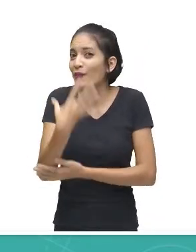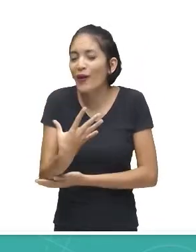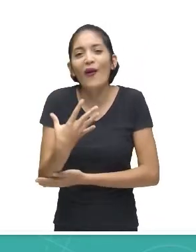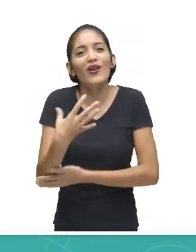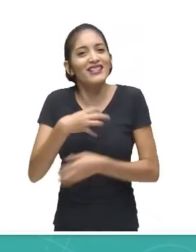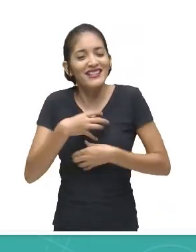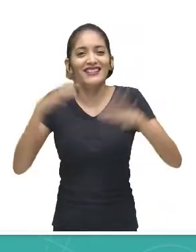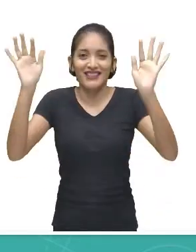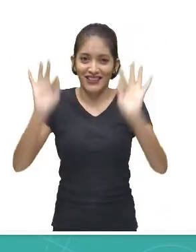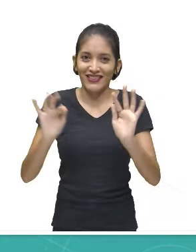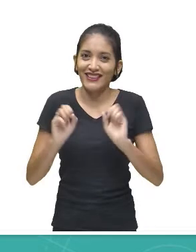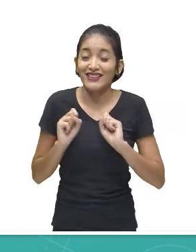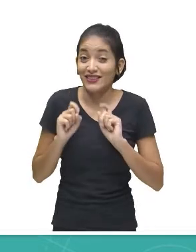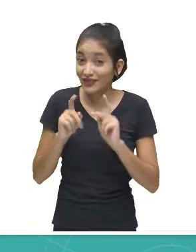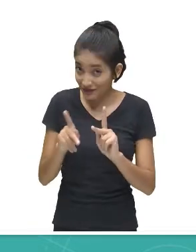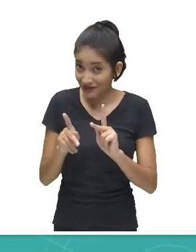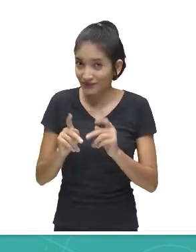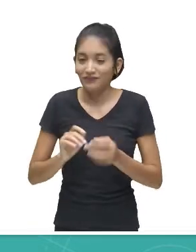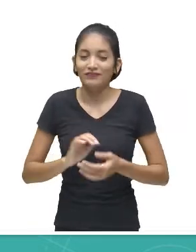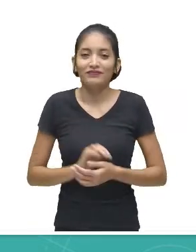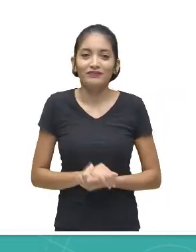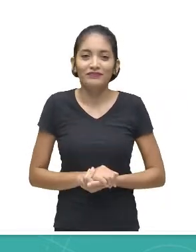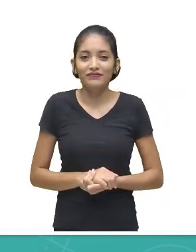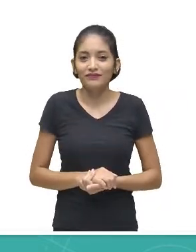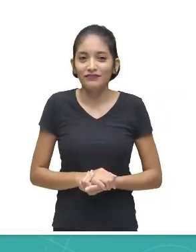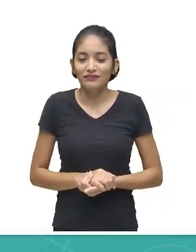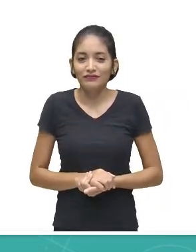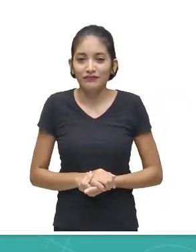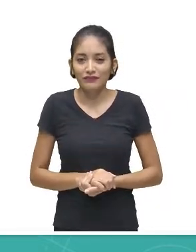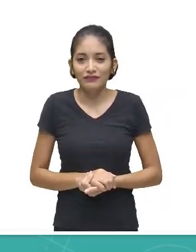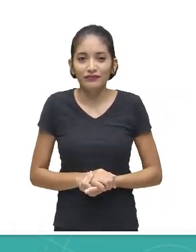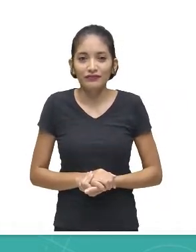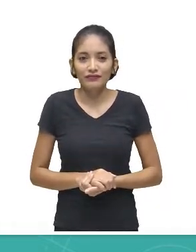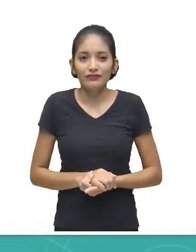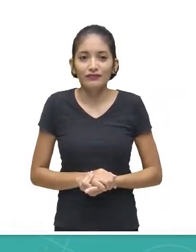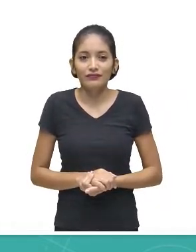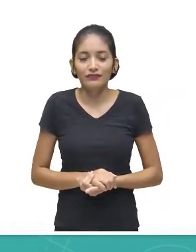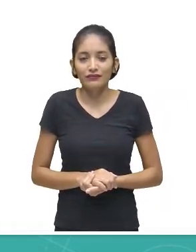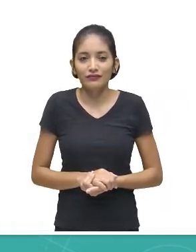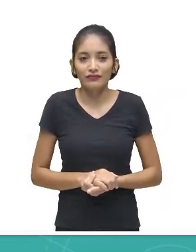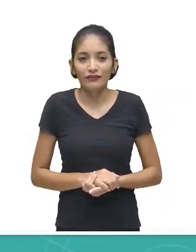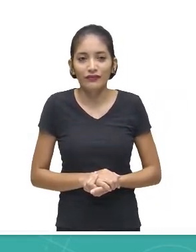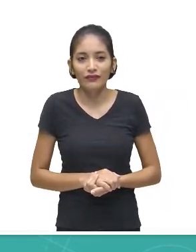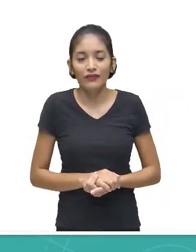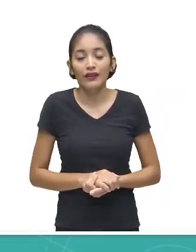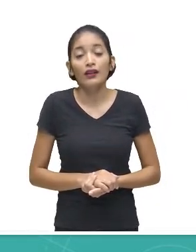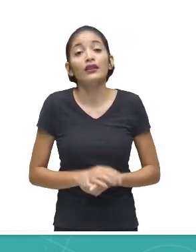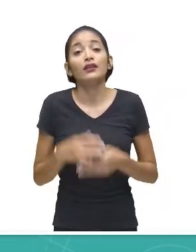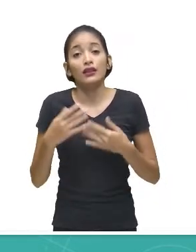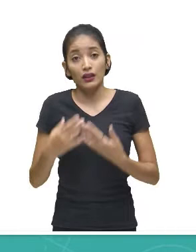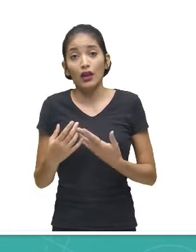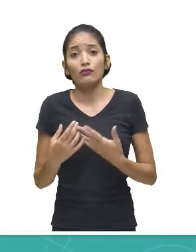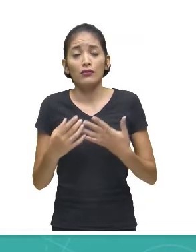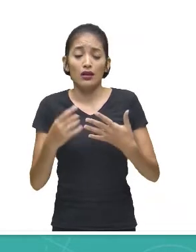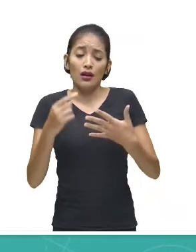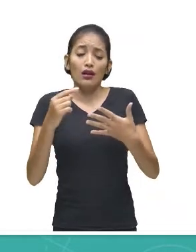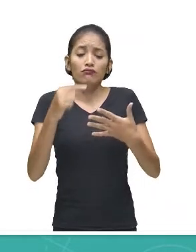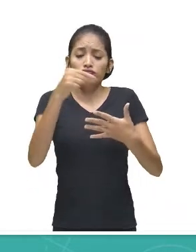feliz, ok? Já na outro trecho da música, ele faz uma enumeração,